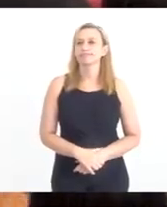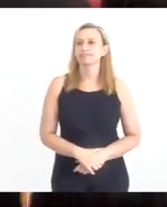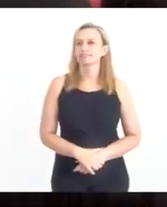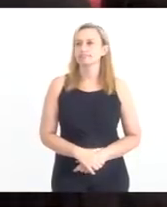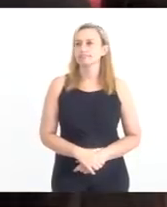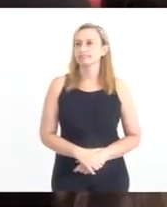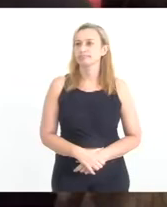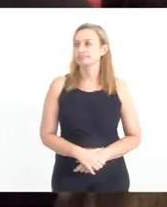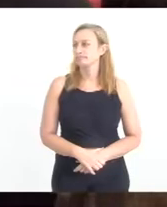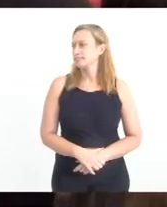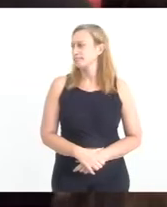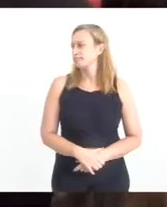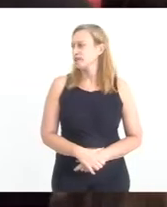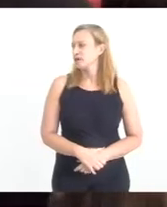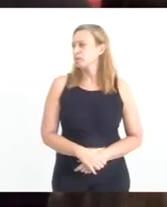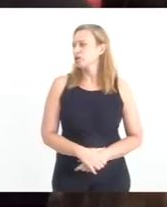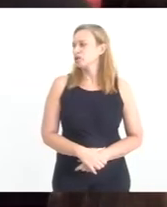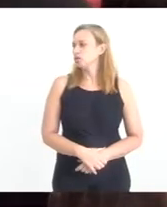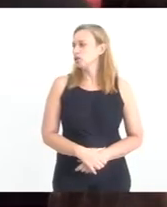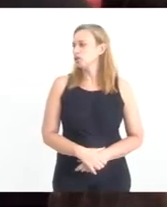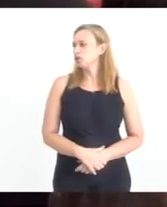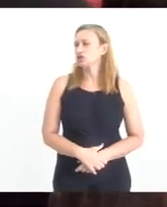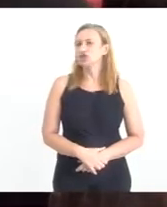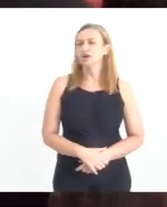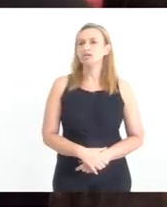assistência técnica fundamental